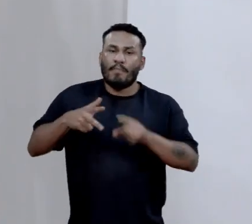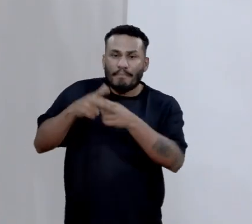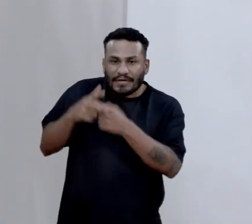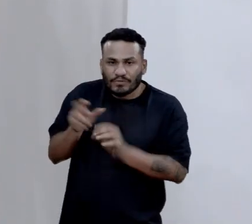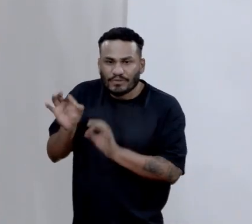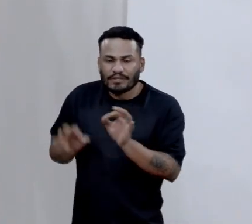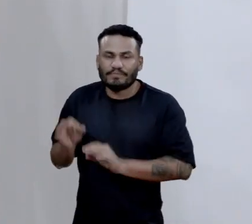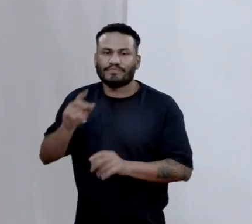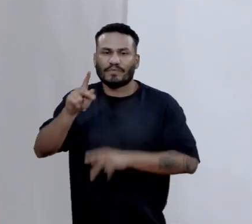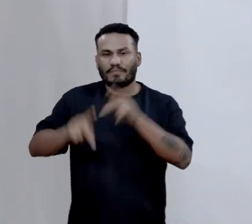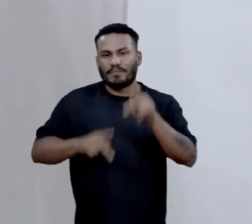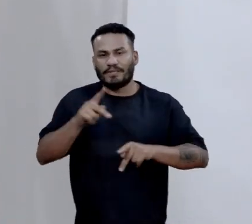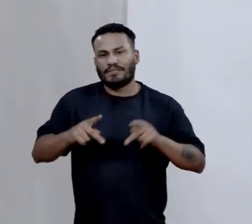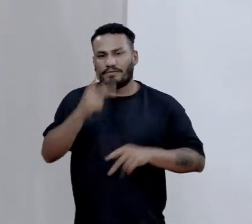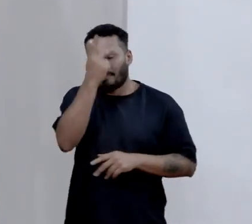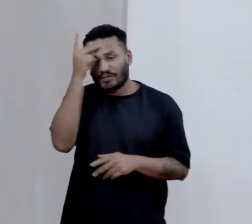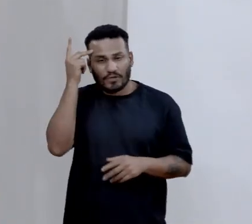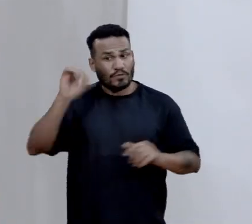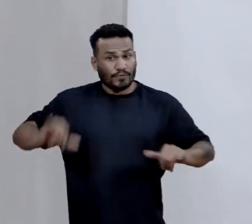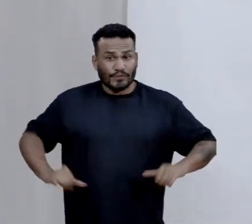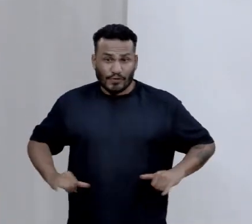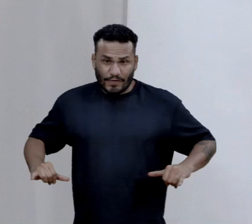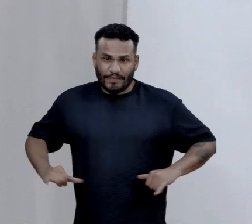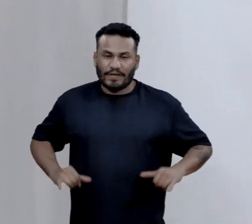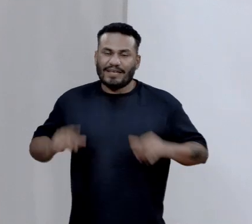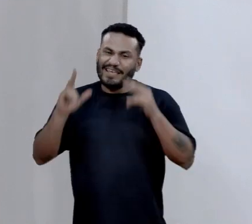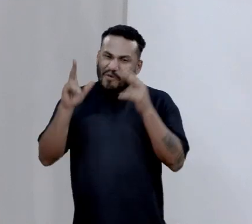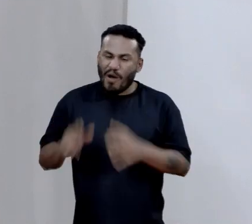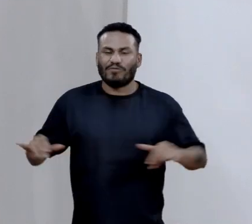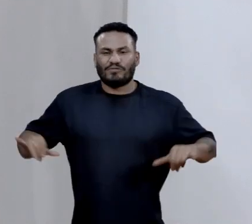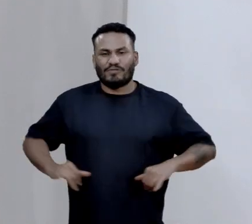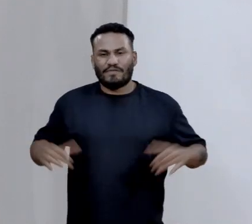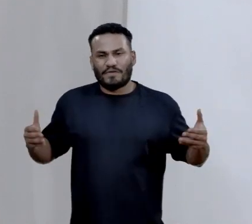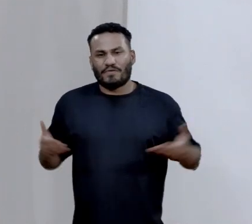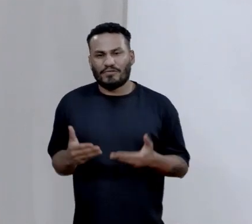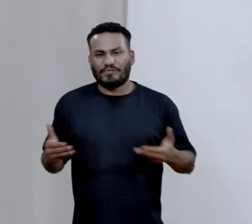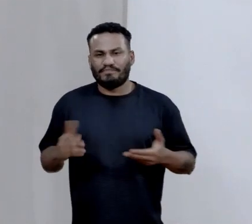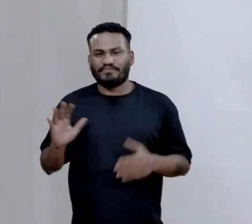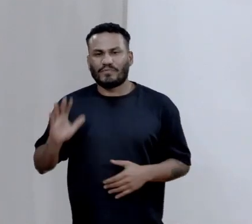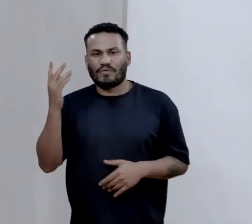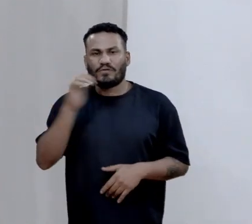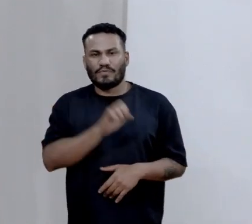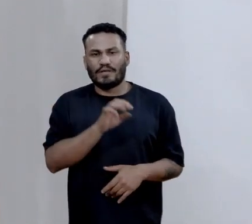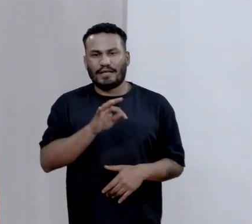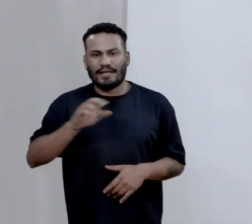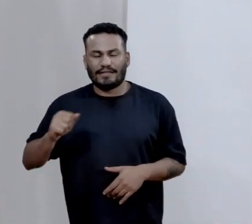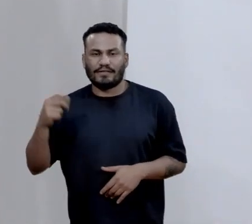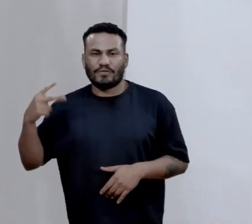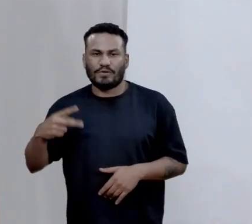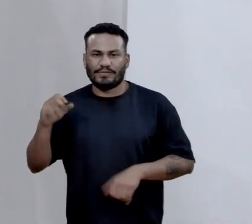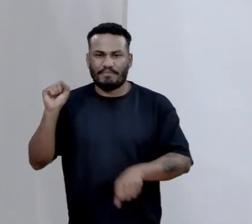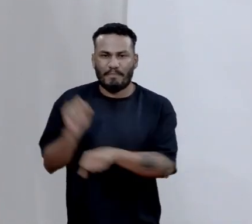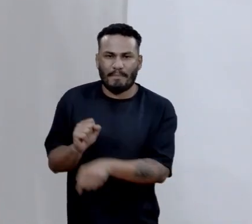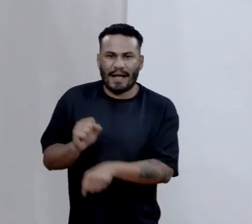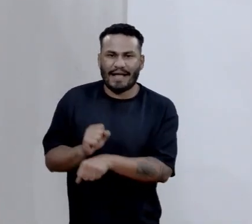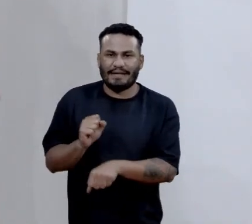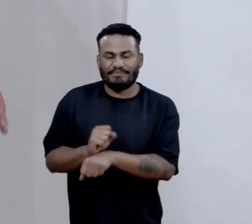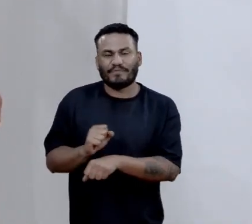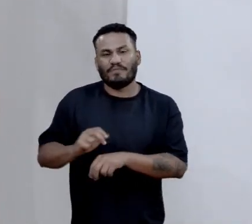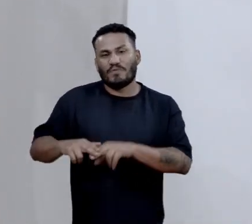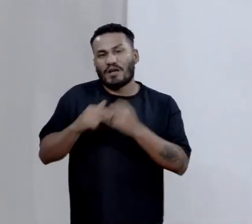manutenção, a população de Blumenau não sofra tanto quanto sofre hoje quando a ETA 2 para por alguma